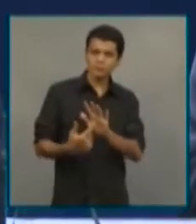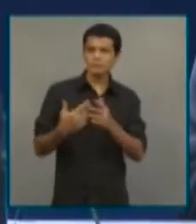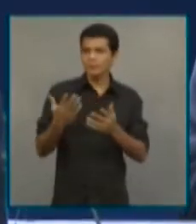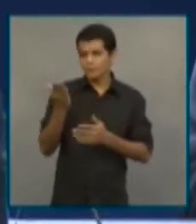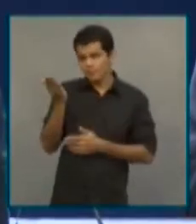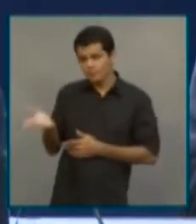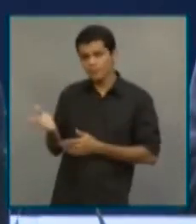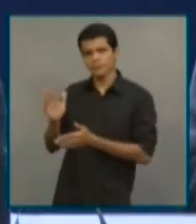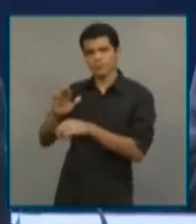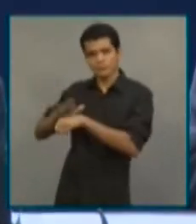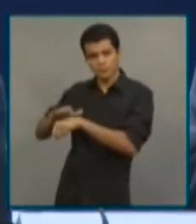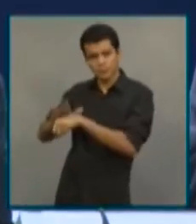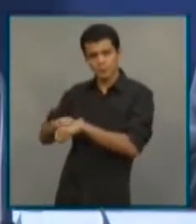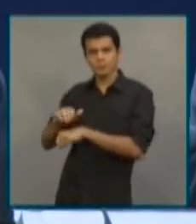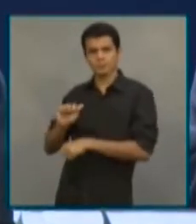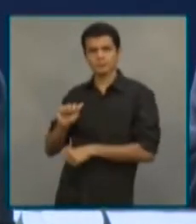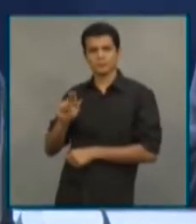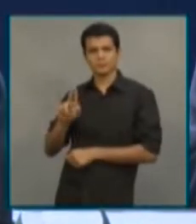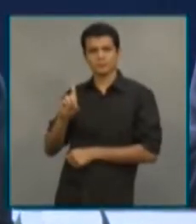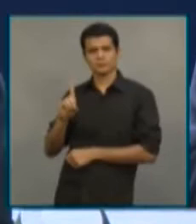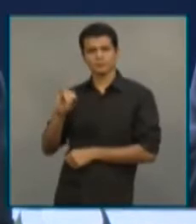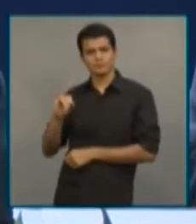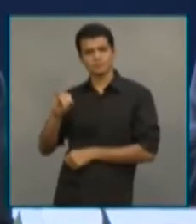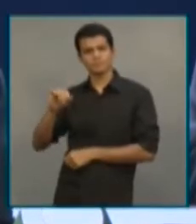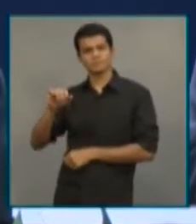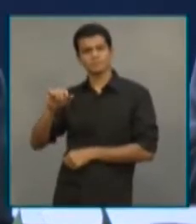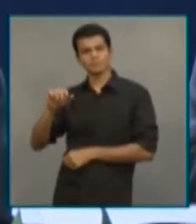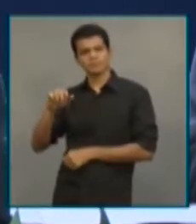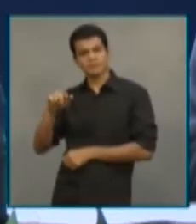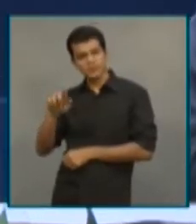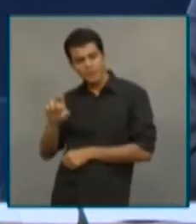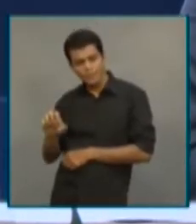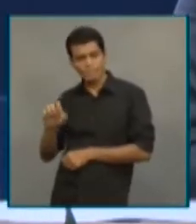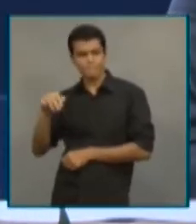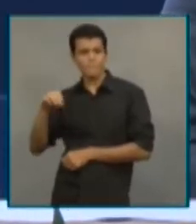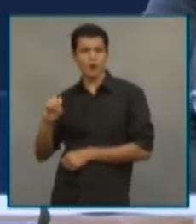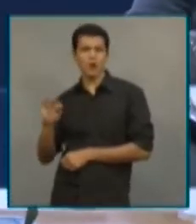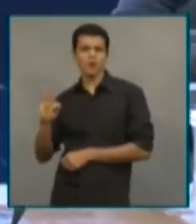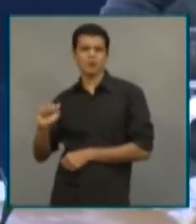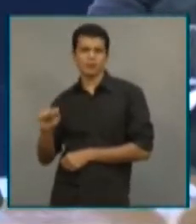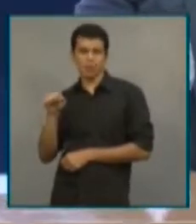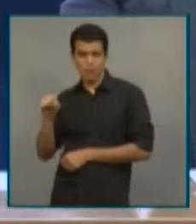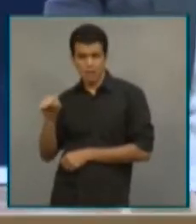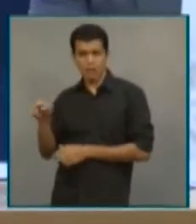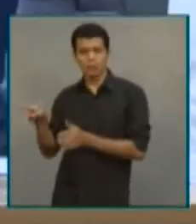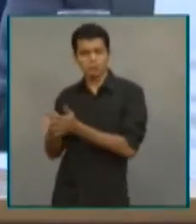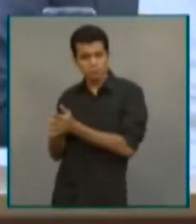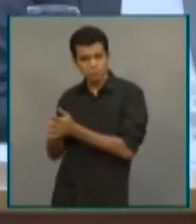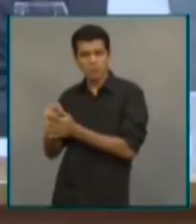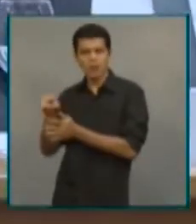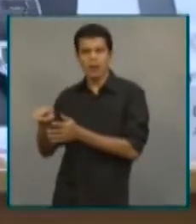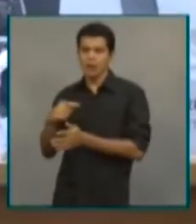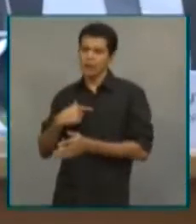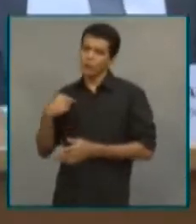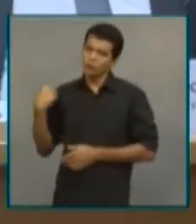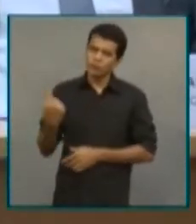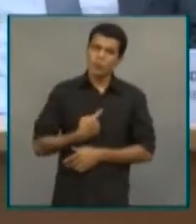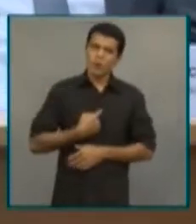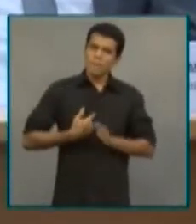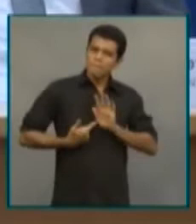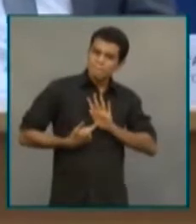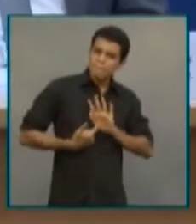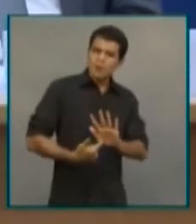Mota, que foi o autor do requerimento, sentimos que o papel da Assembleia Legislativa, nesse momento, é o de respeito